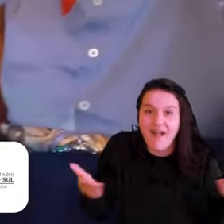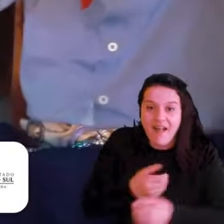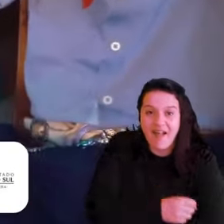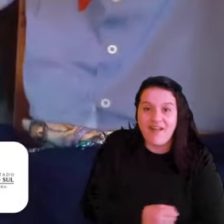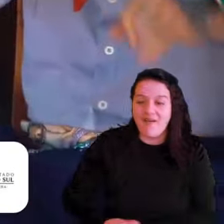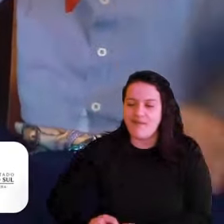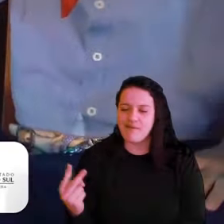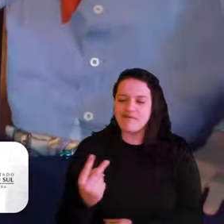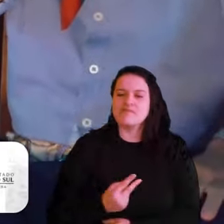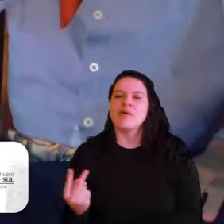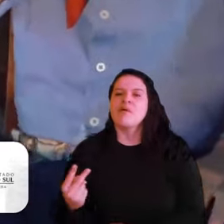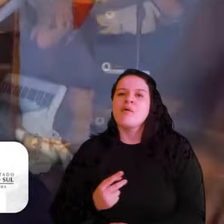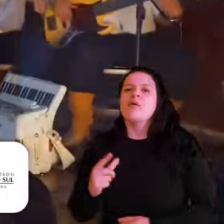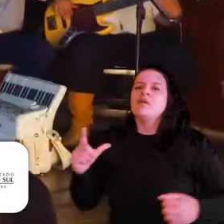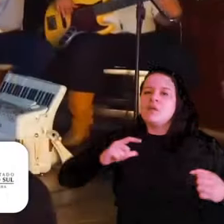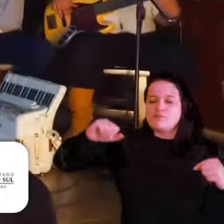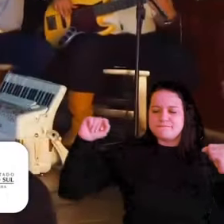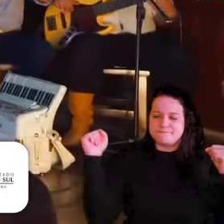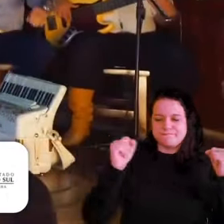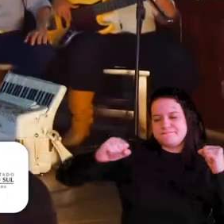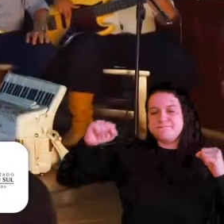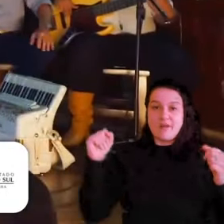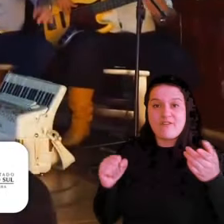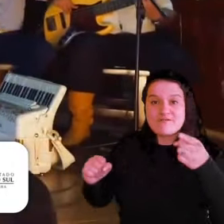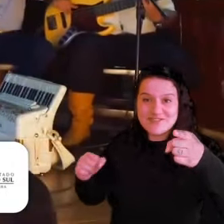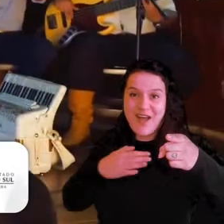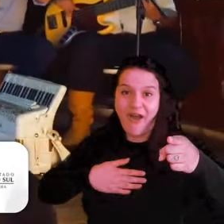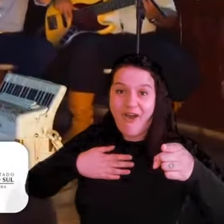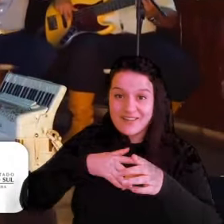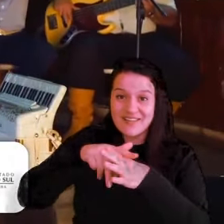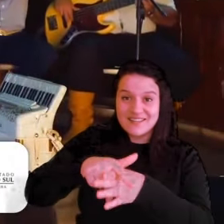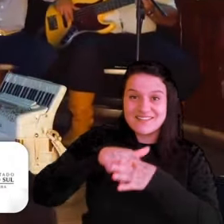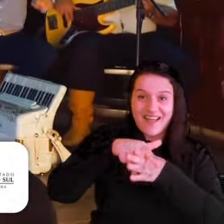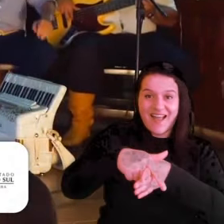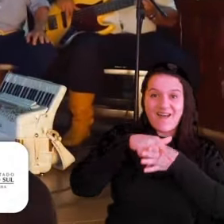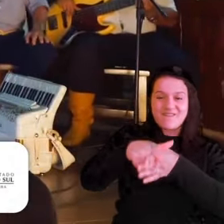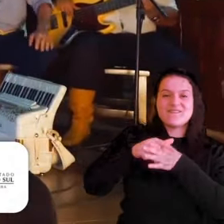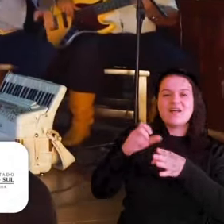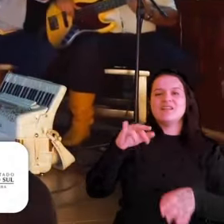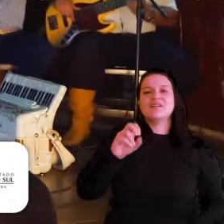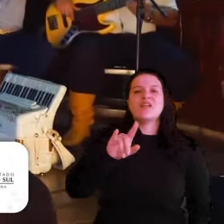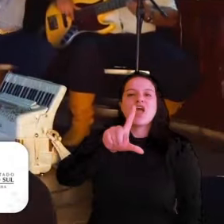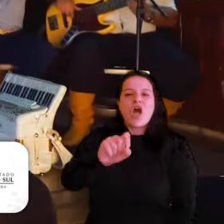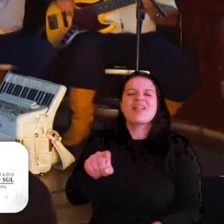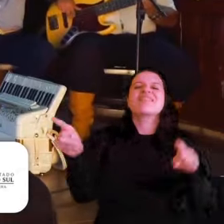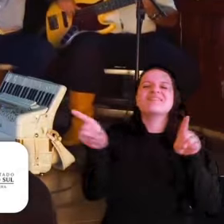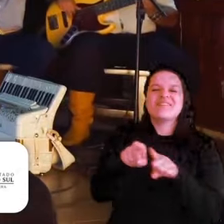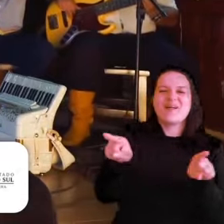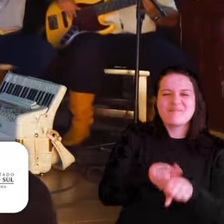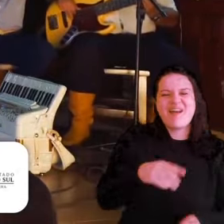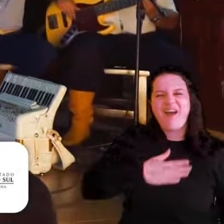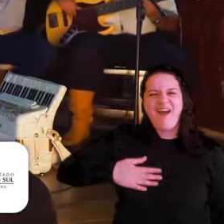Agora tapejar e canhoto, vou fazer o balanço de cordiona pra você que gosta de cavalo crioulo. E acima de